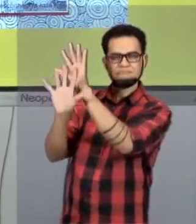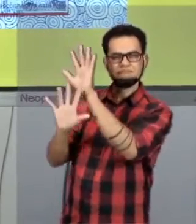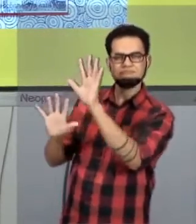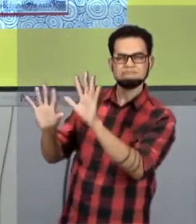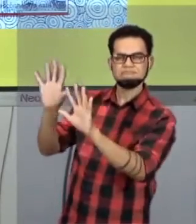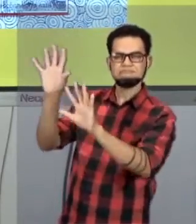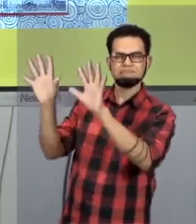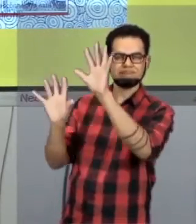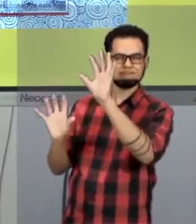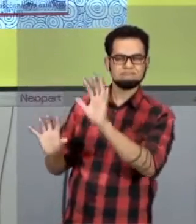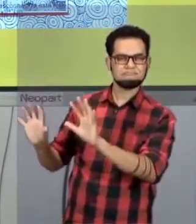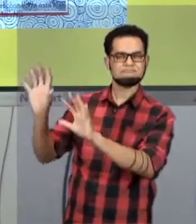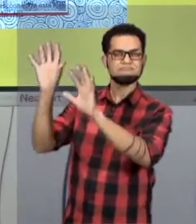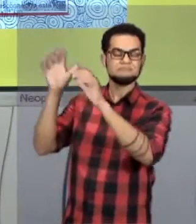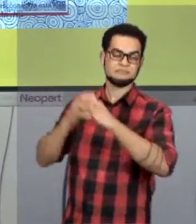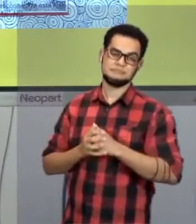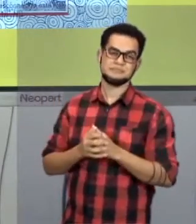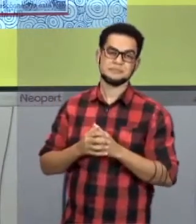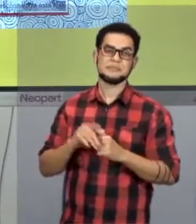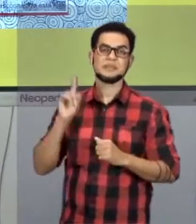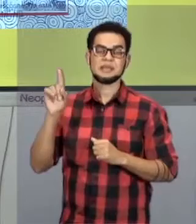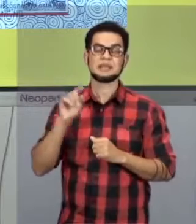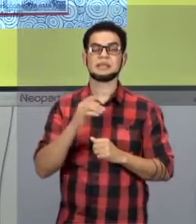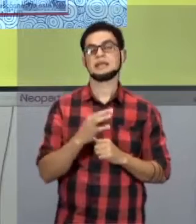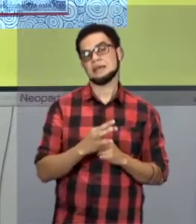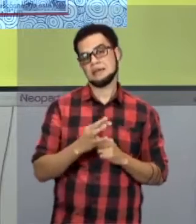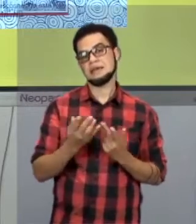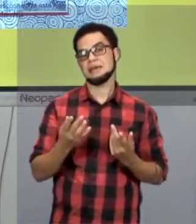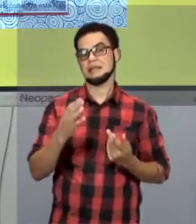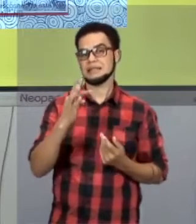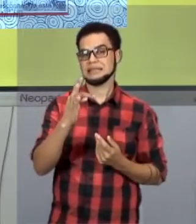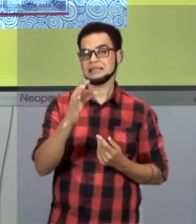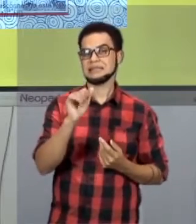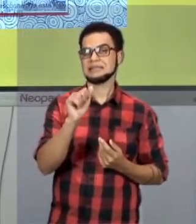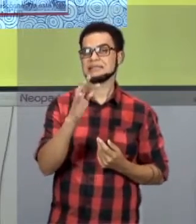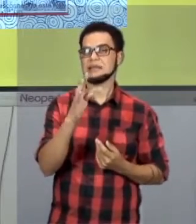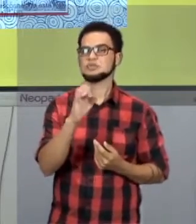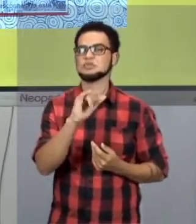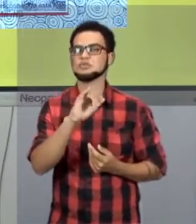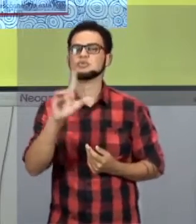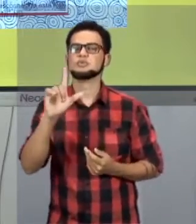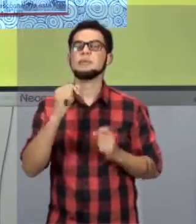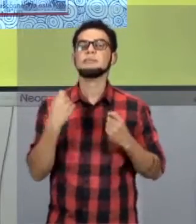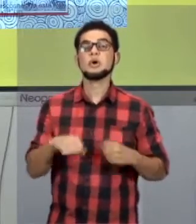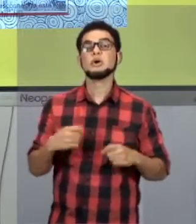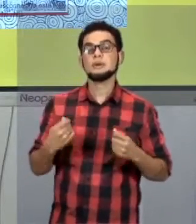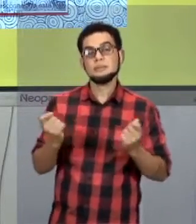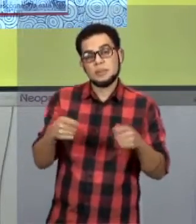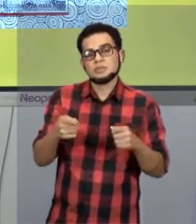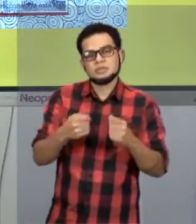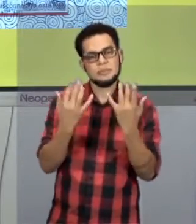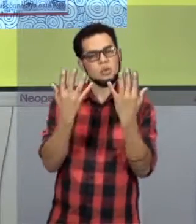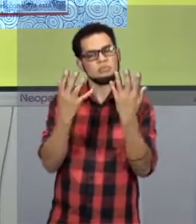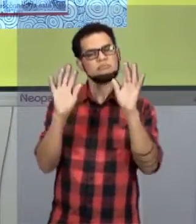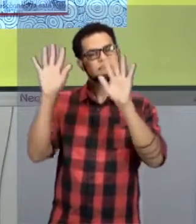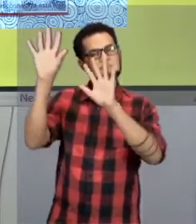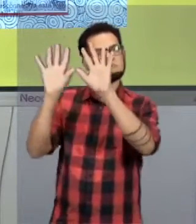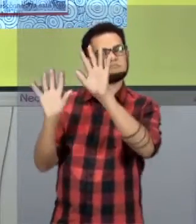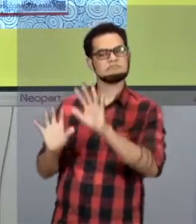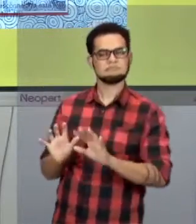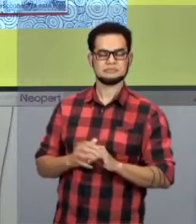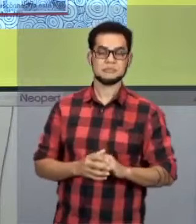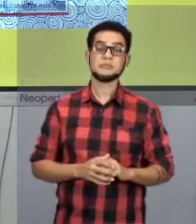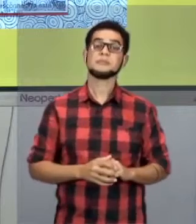textura mais grossa na parede. Isso é chamada de textura tátil, porque nós podemos sentir com as mãos. A